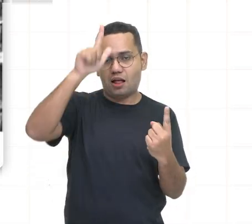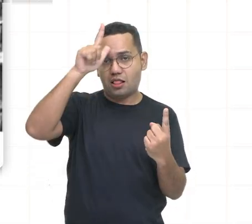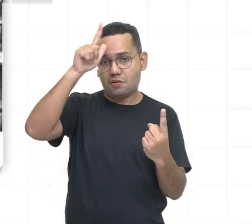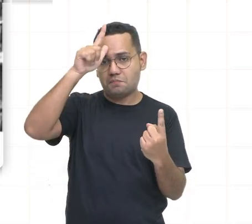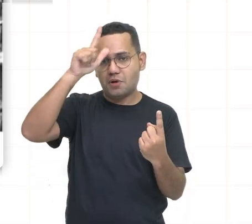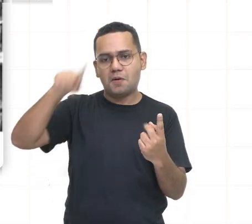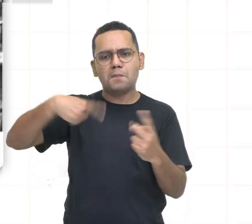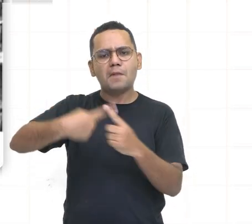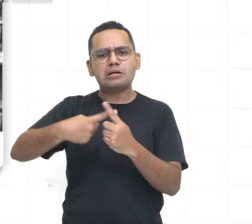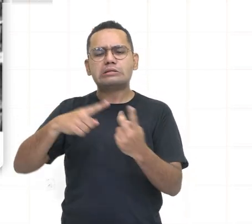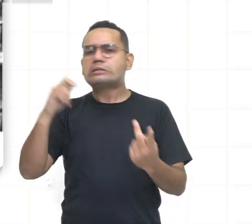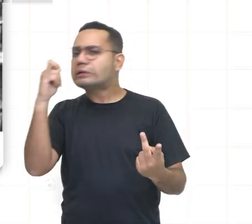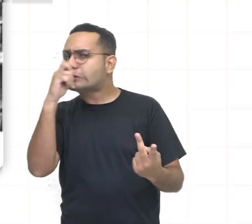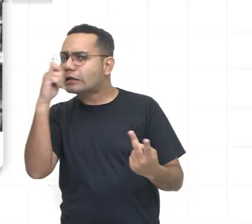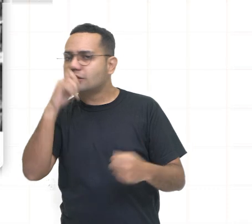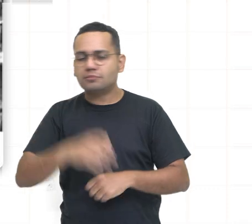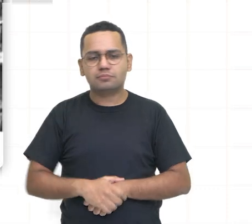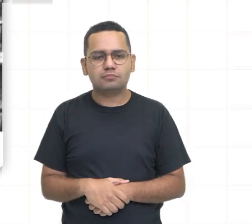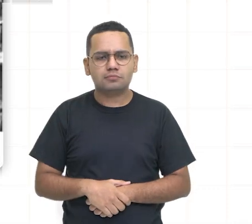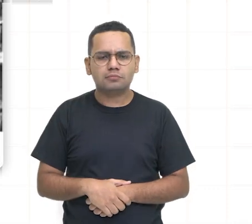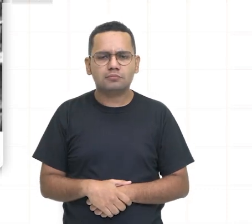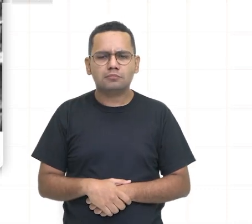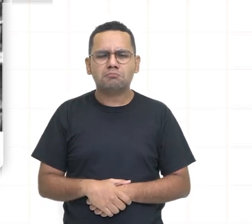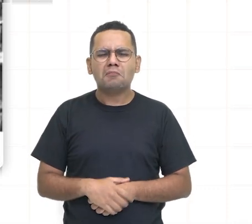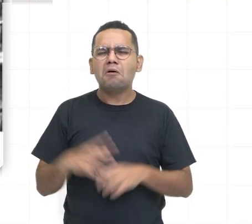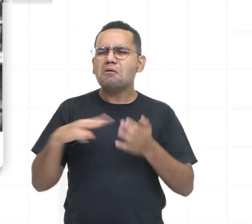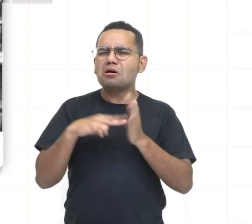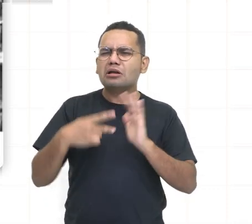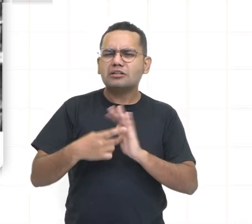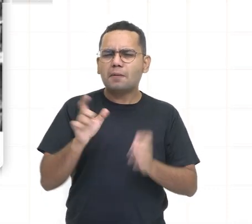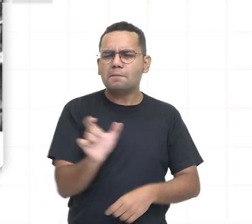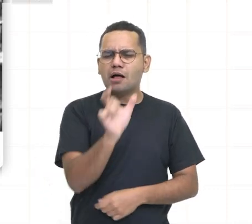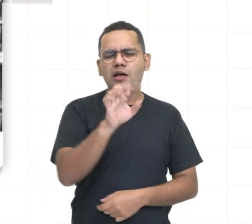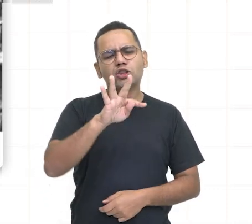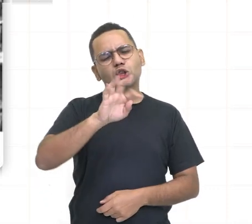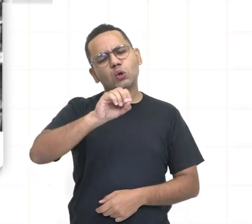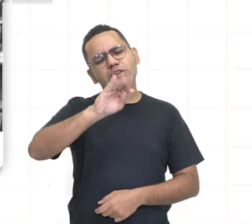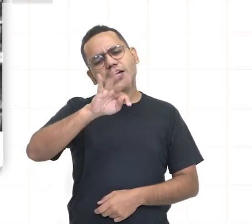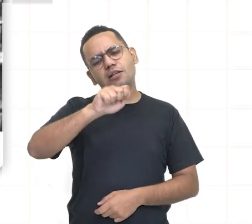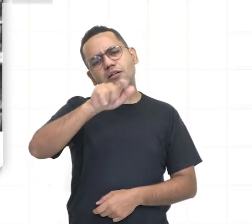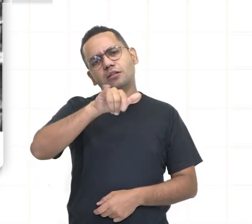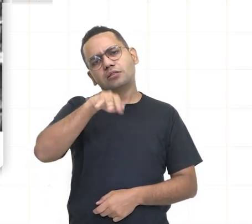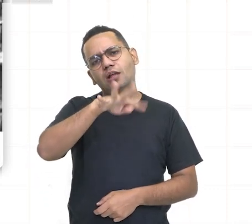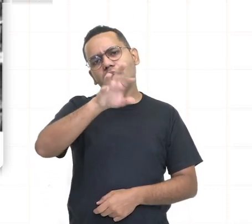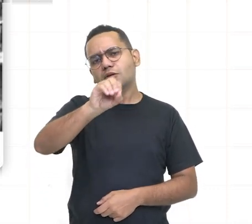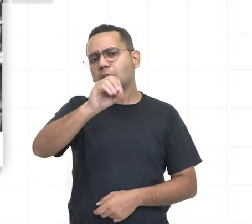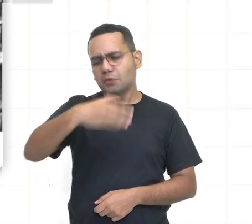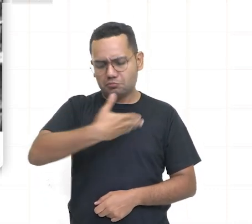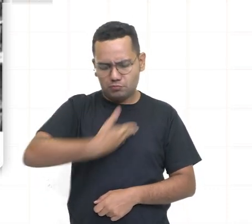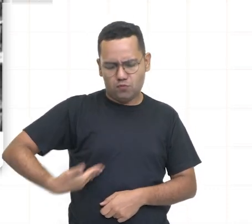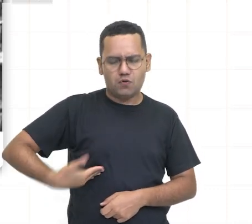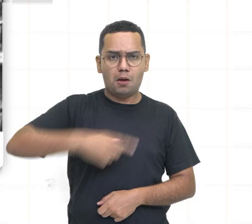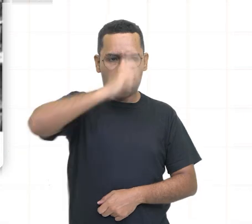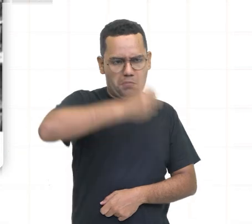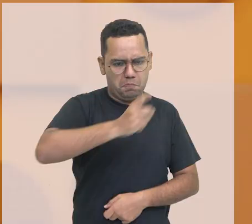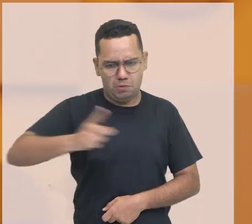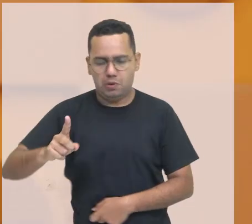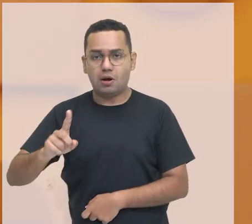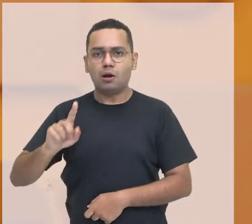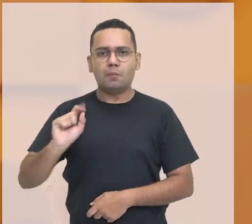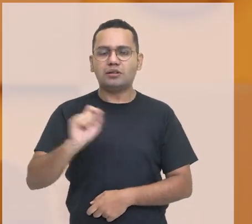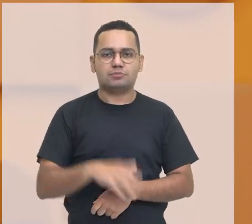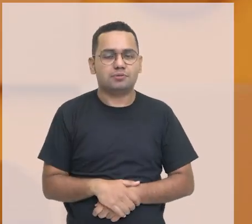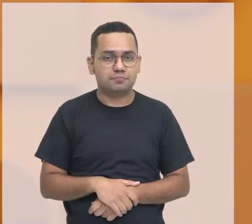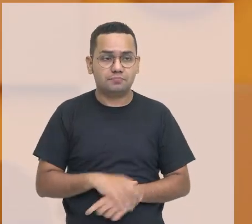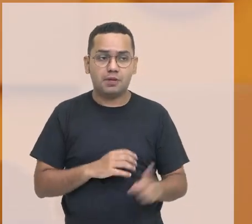italiano. Gente, o que é um regime totalitário? É um regime de exceção. É um regime que tem, sobretudo, a ideia de um líder forte, tá,